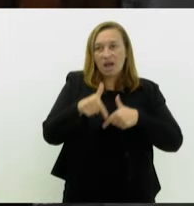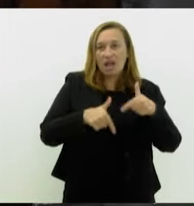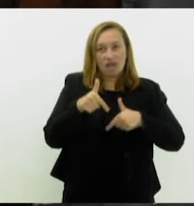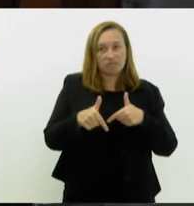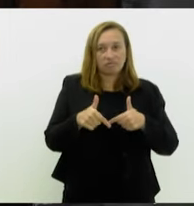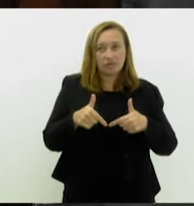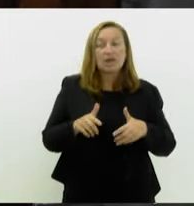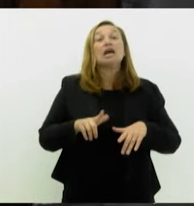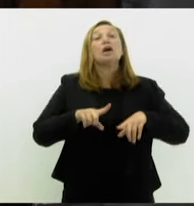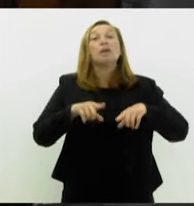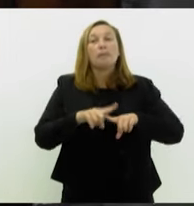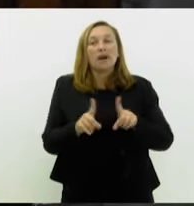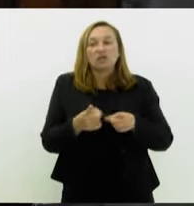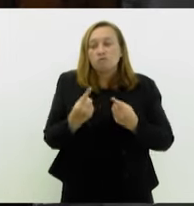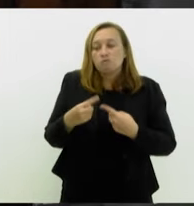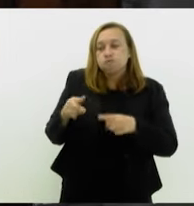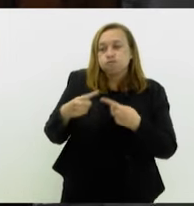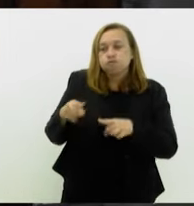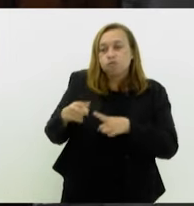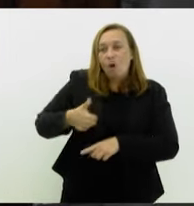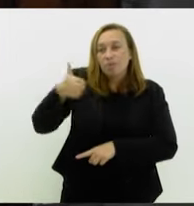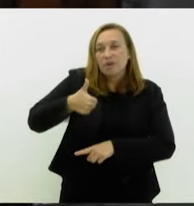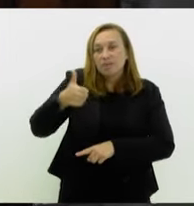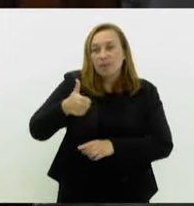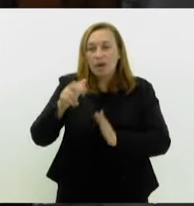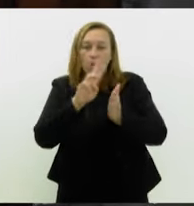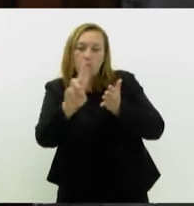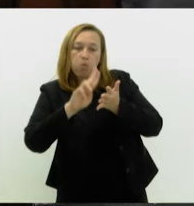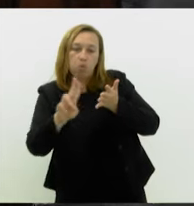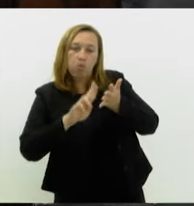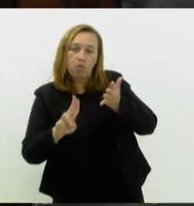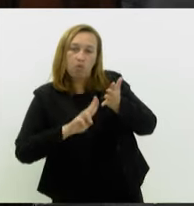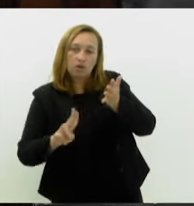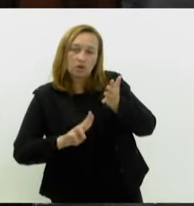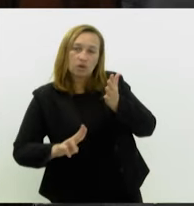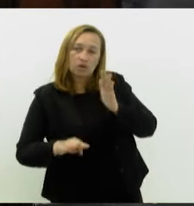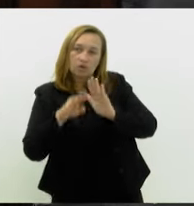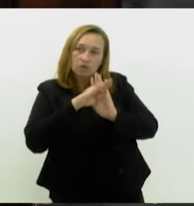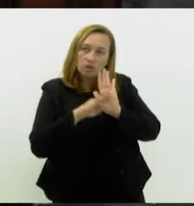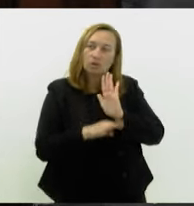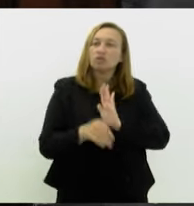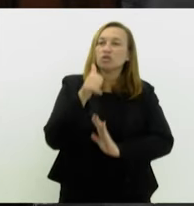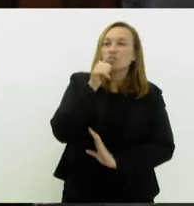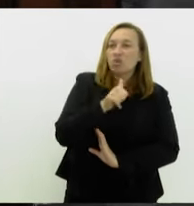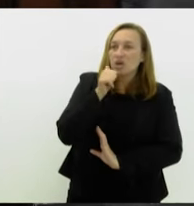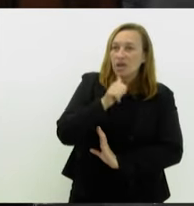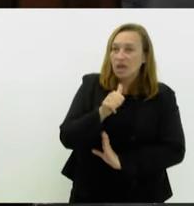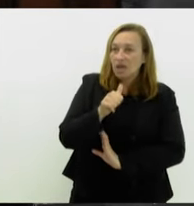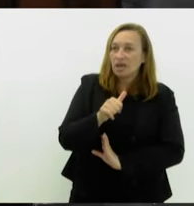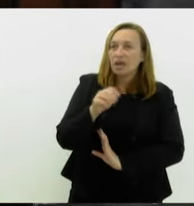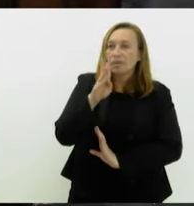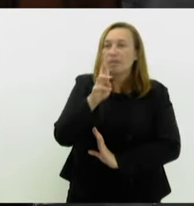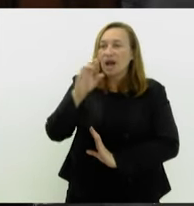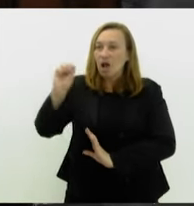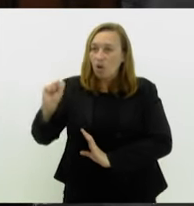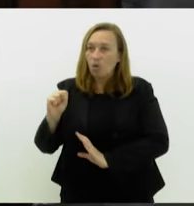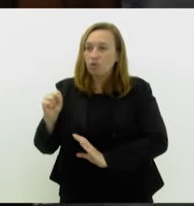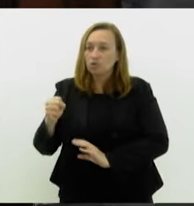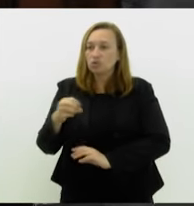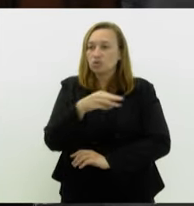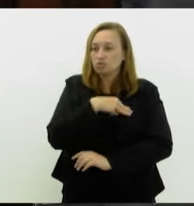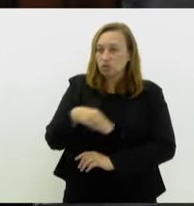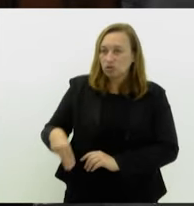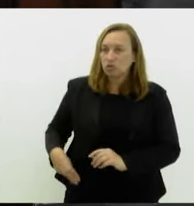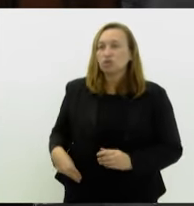legitimar foi quando nós provocamos a primeira a lista Tríplice de mulheres que foi o ministro Barroso que fez no país e a ministra